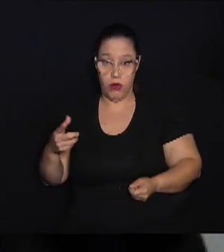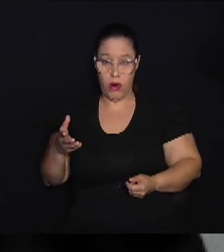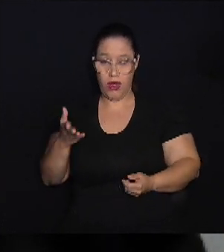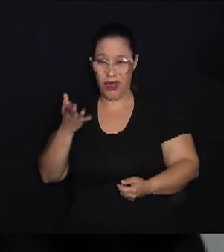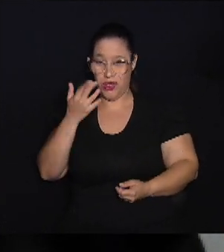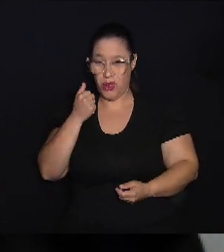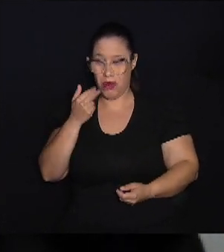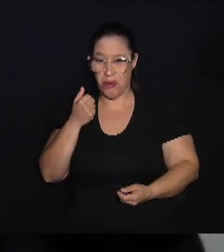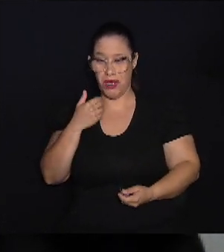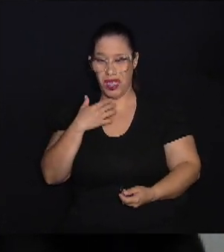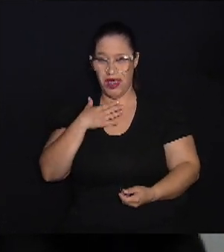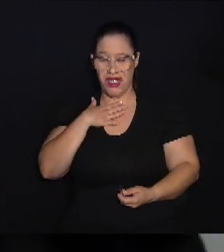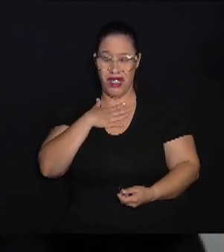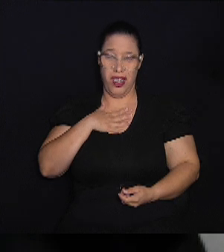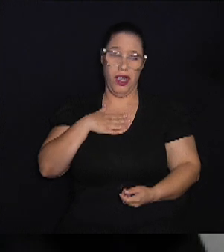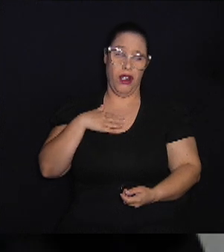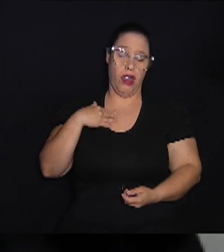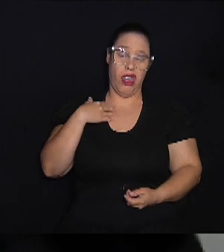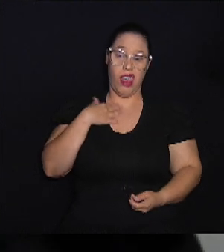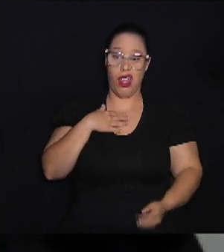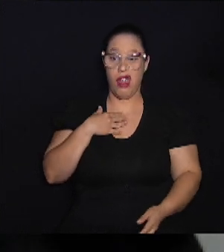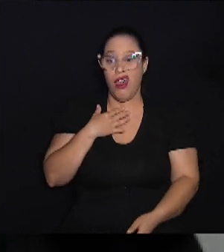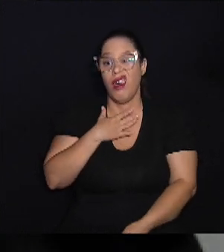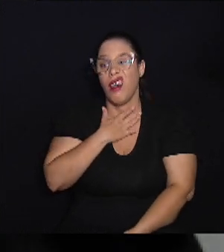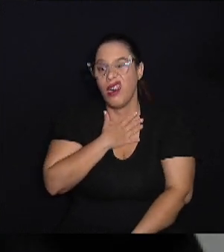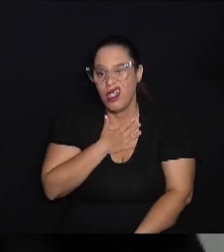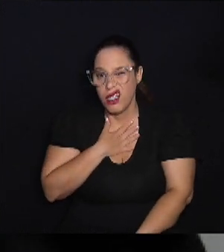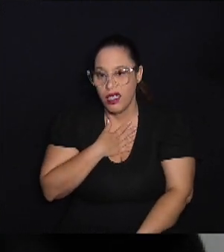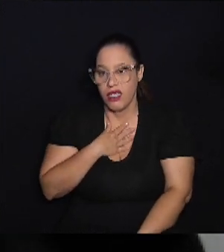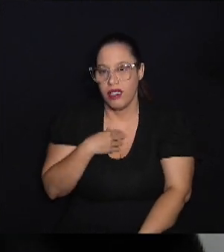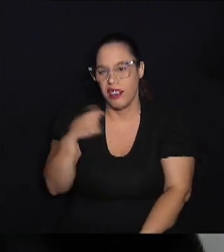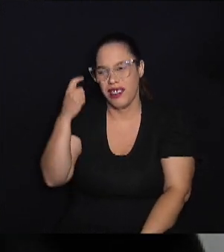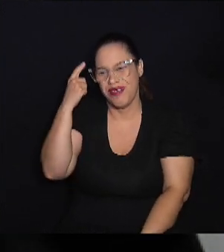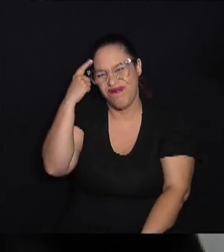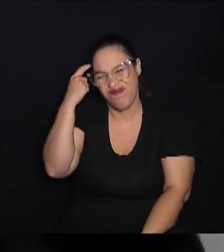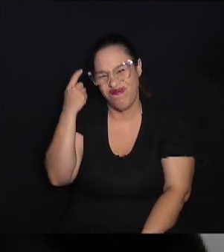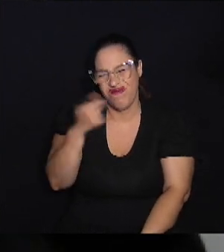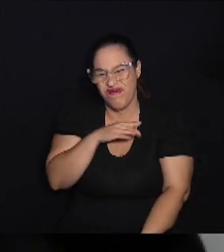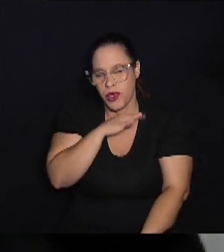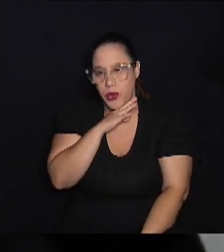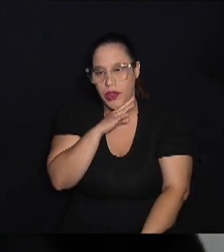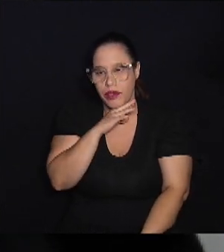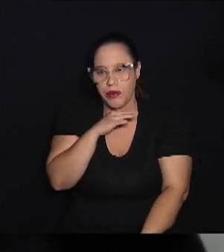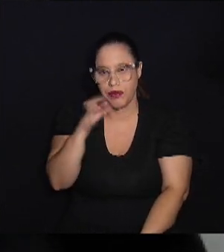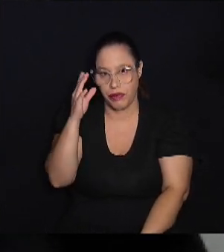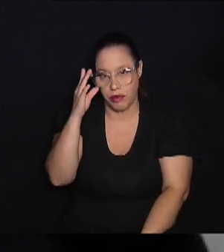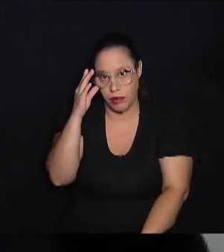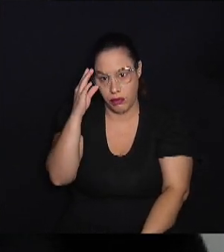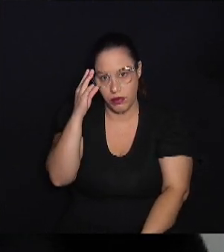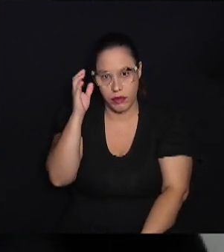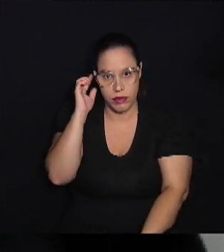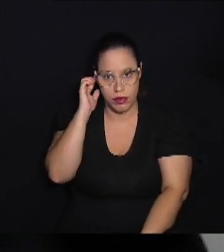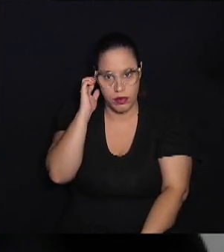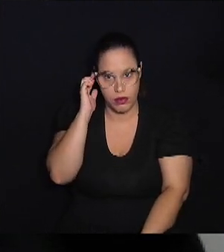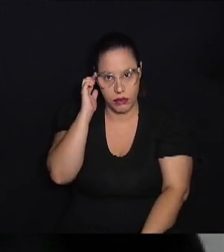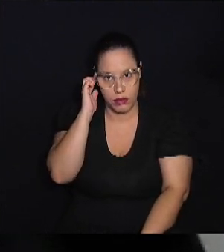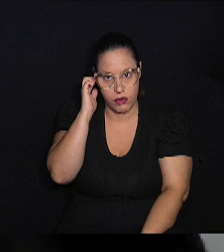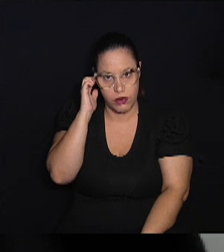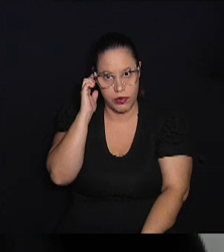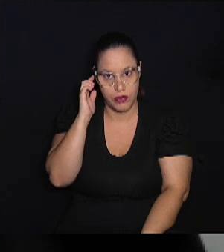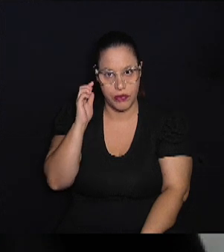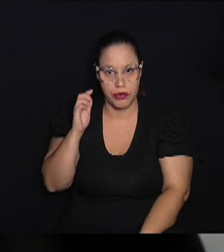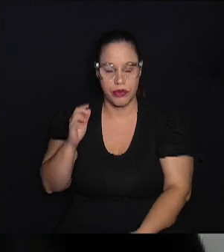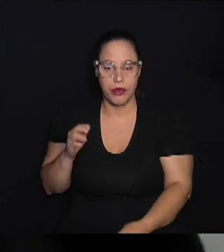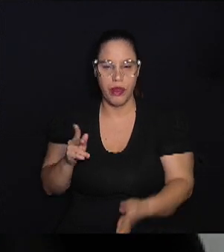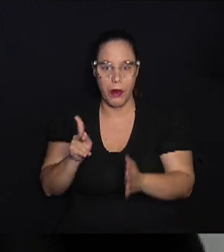fazer mal, que eu sinto, né? Quando a gente tem muita clareza, muita consciência corporal, a gente consegue entender o papel e o